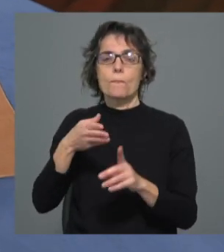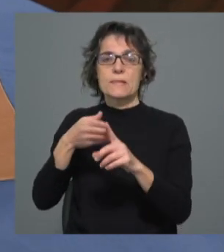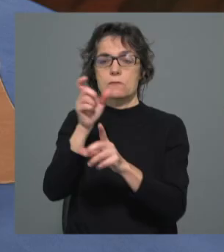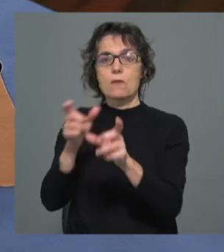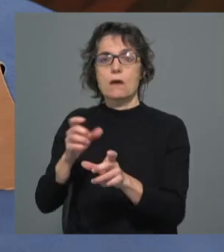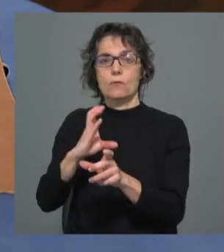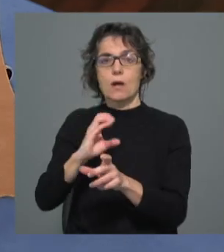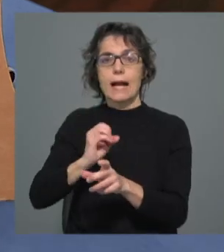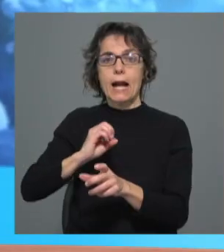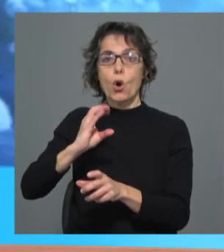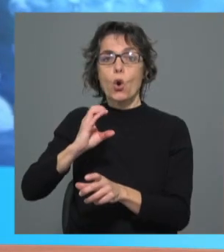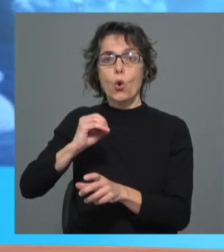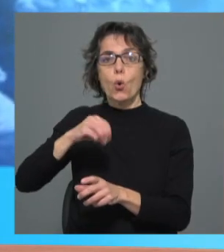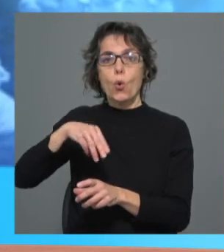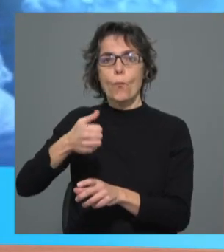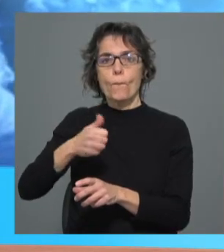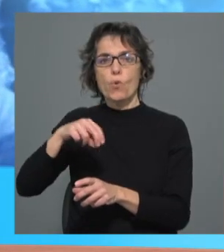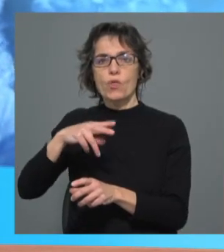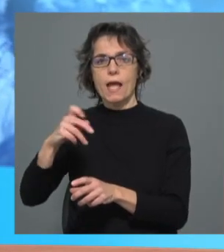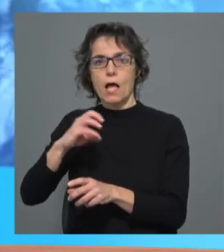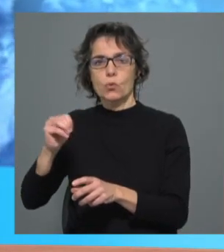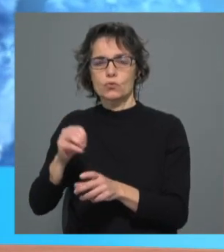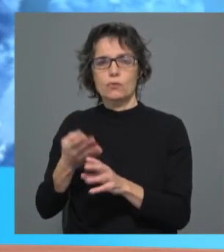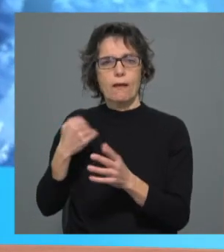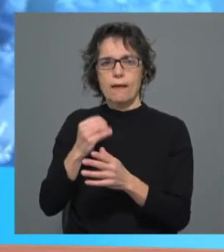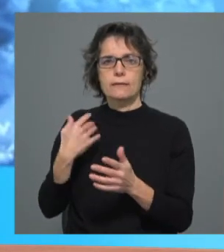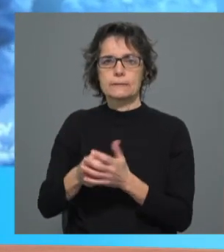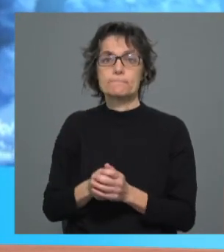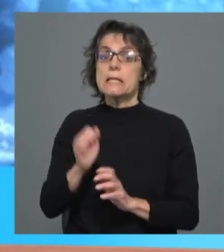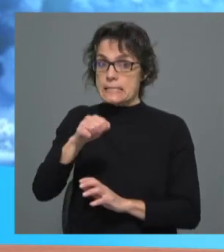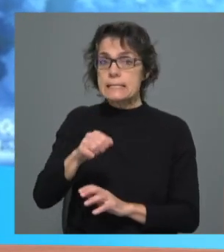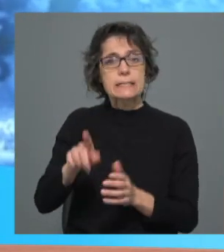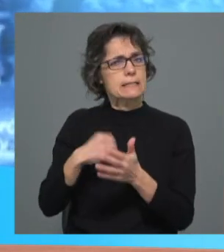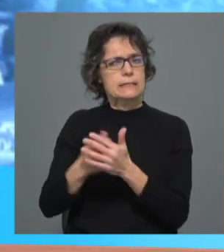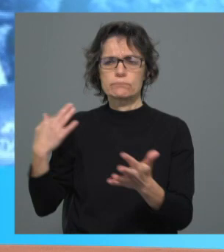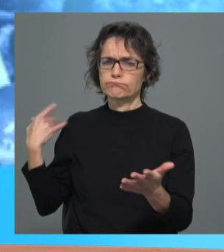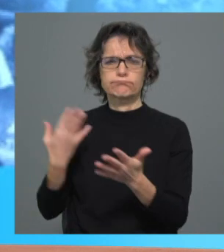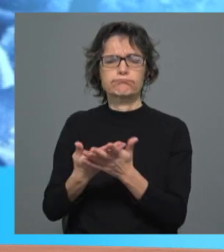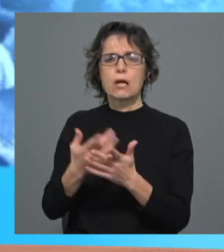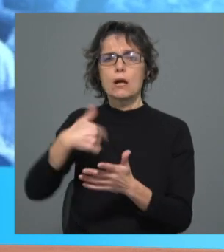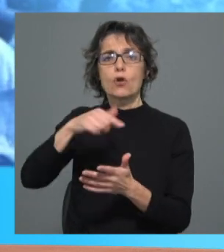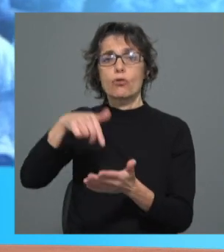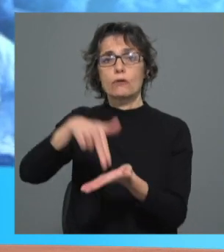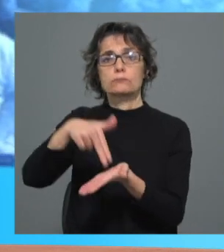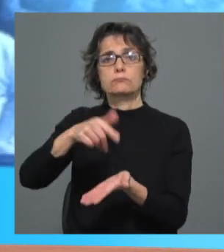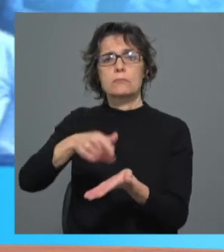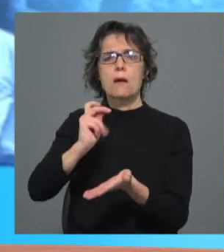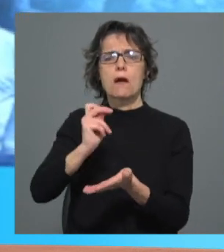foi. A presença comboniana tem mais de 150 anos.